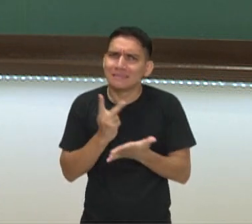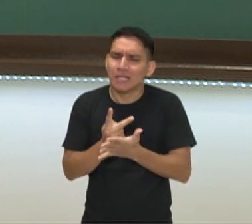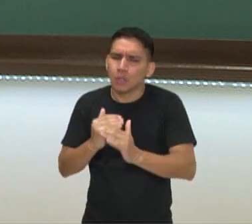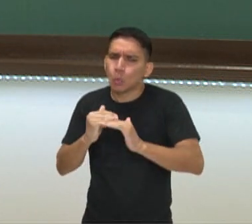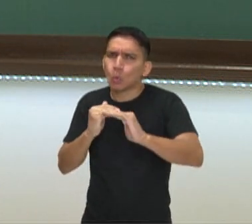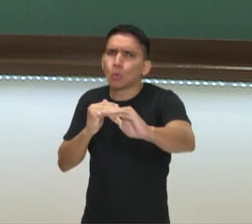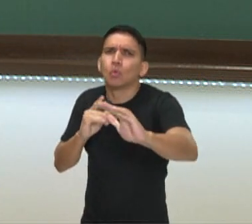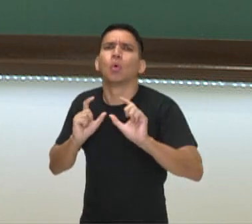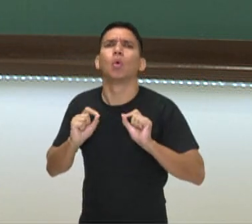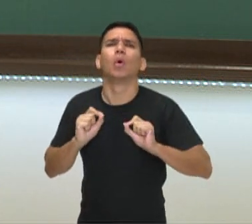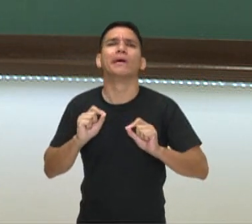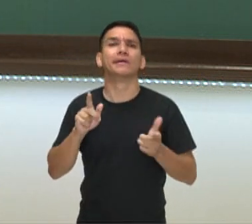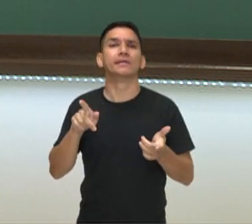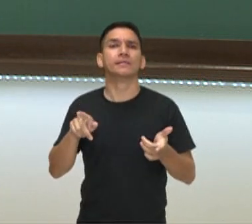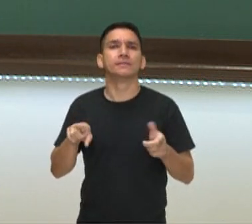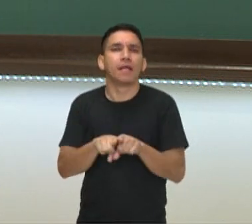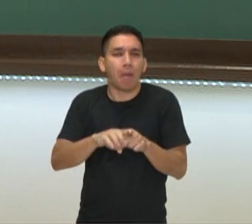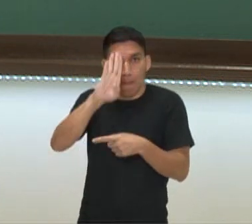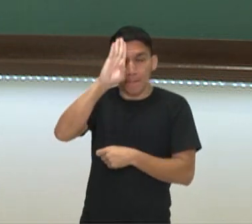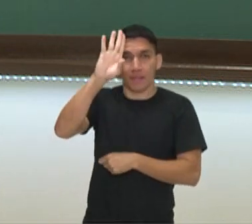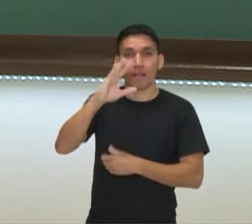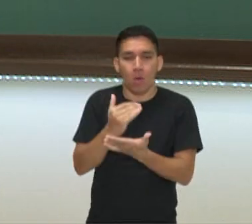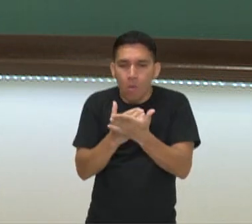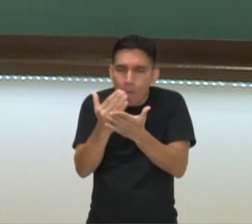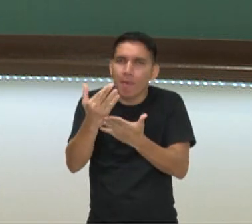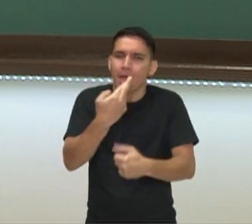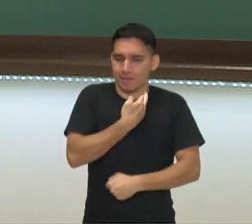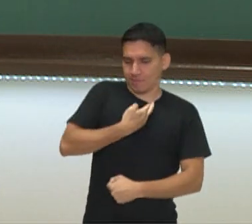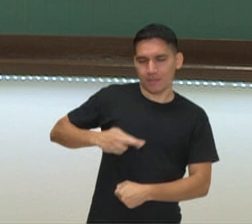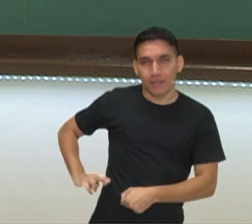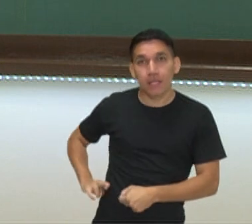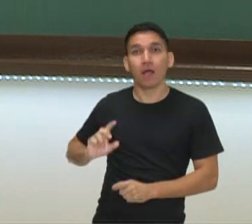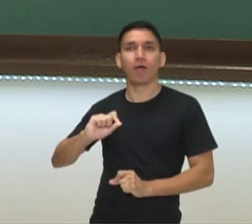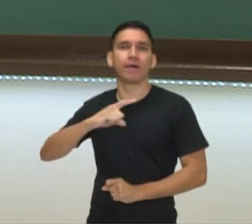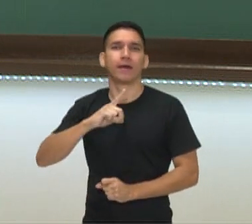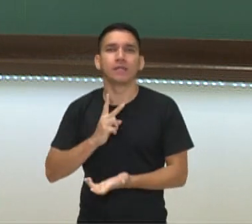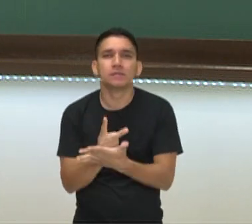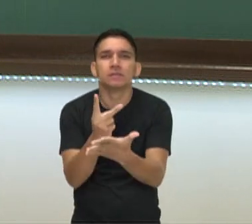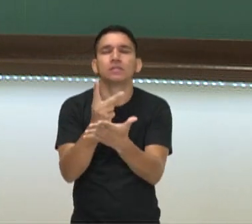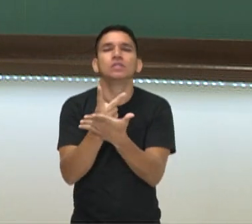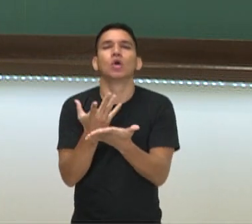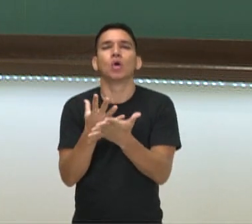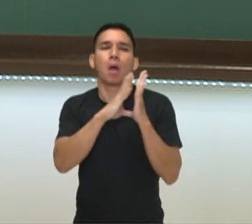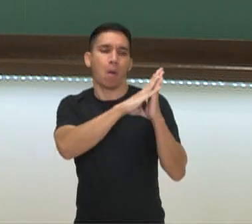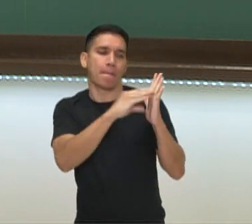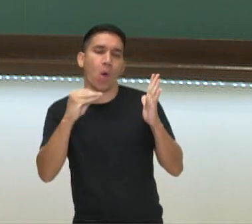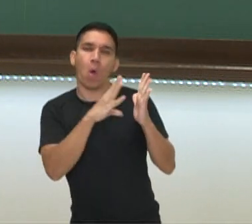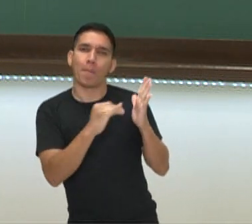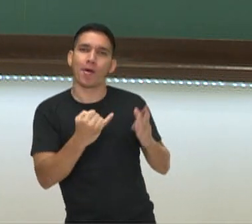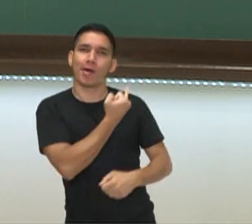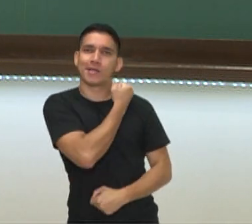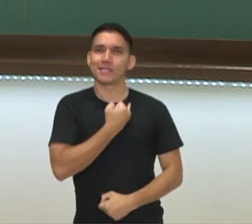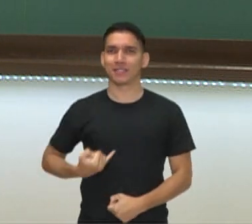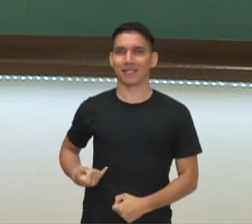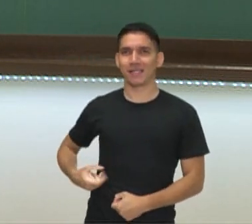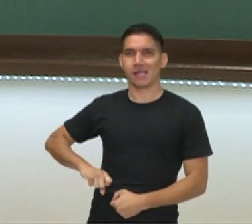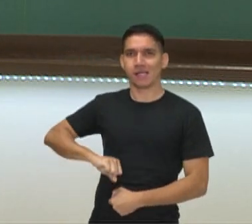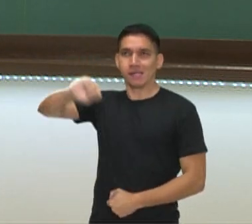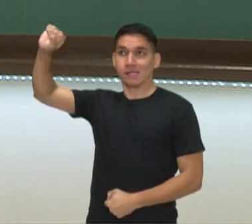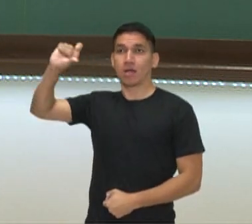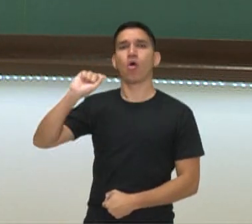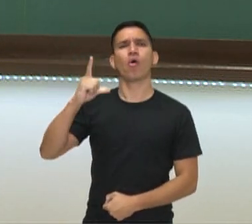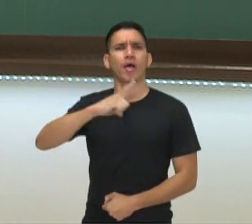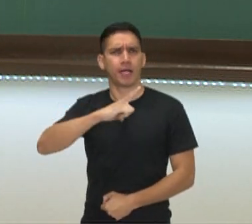E principalmente, né, nesse início republicano ainda manteve princípios do Império e o